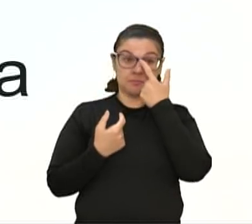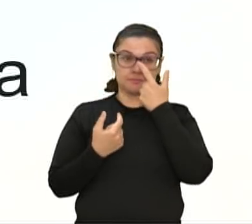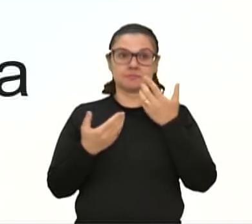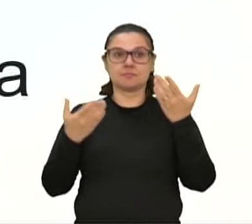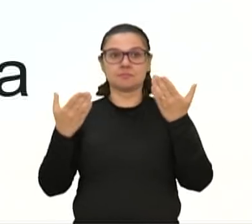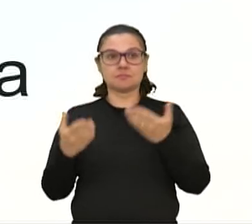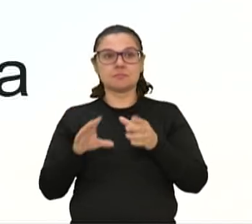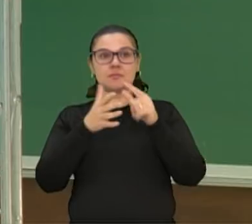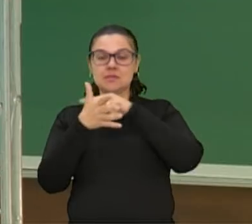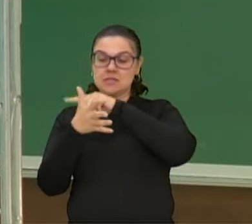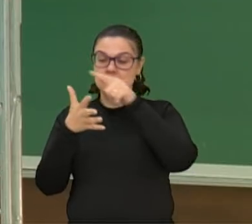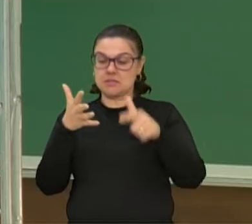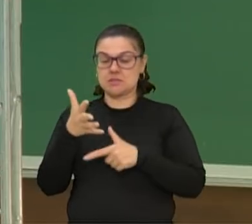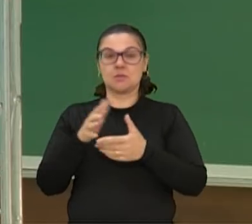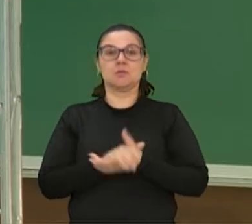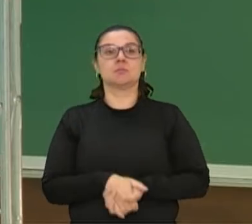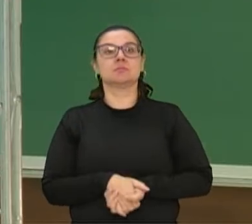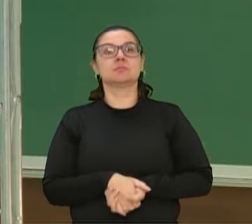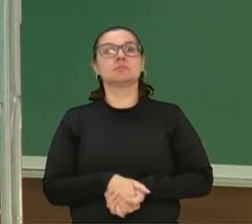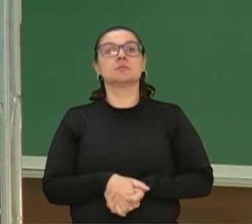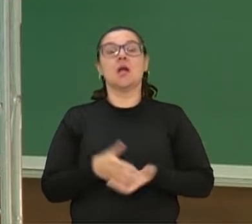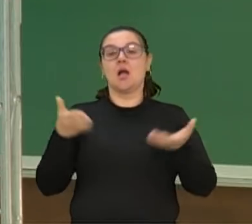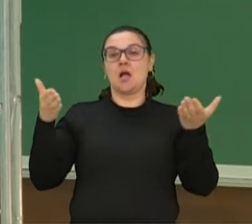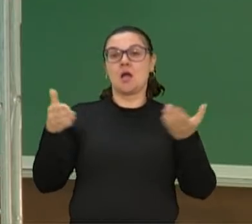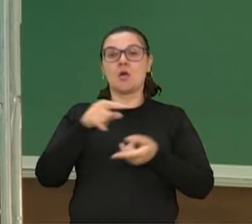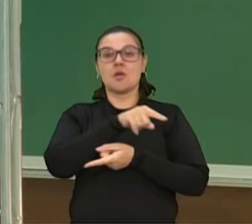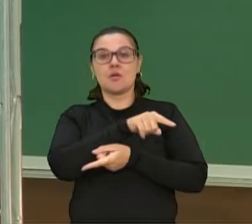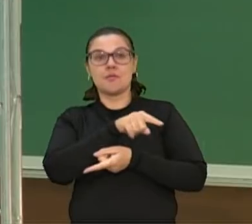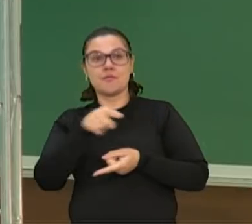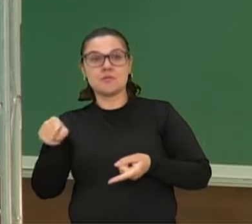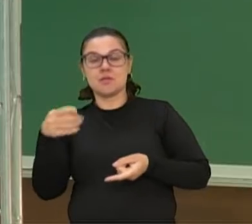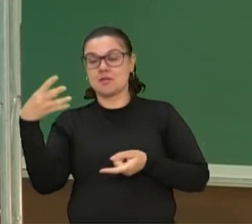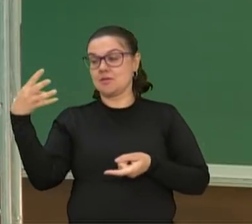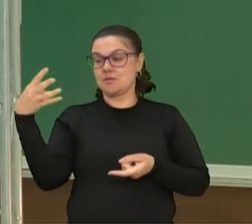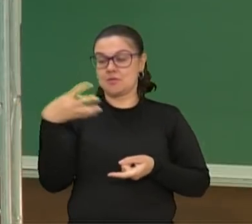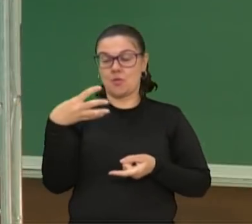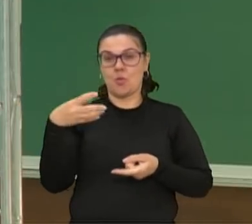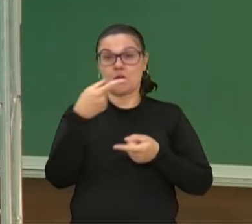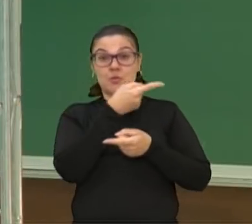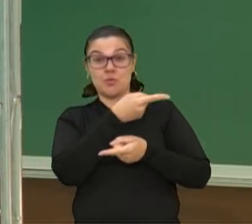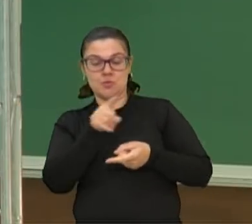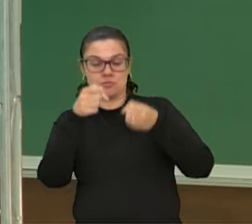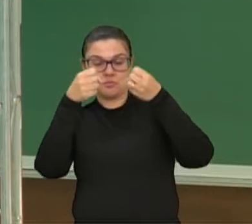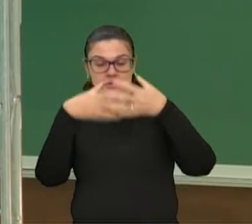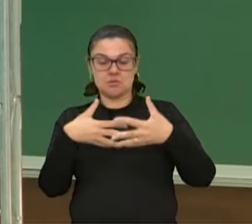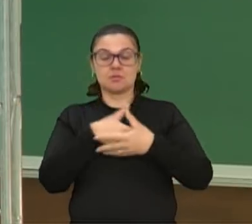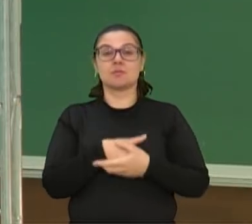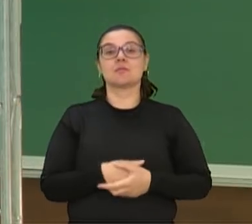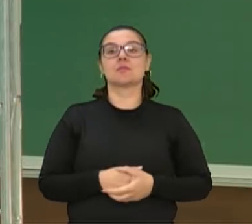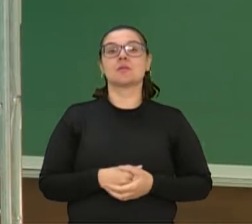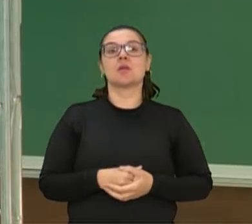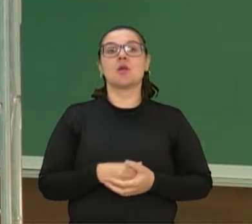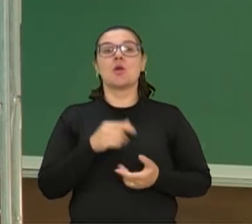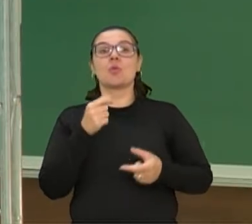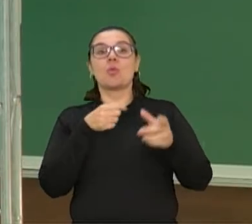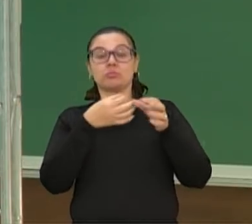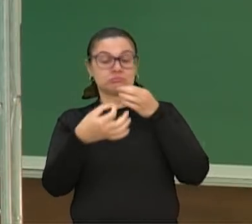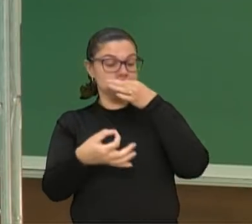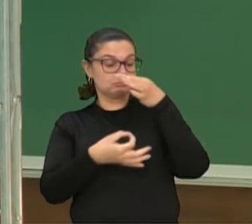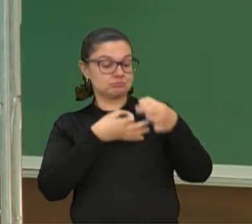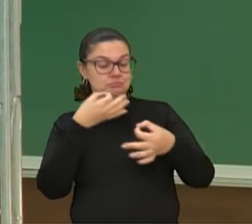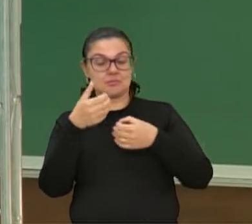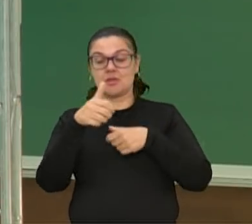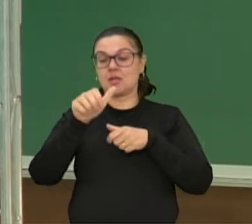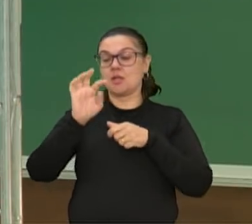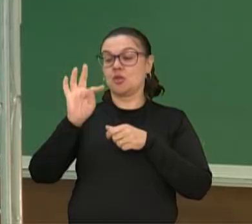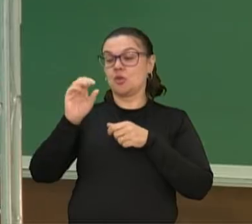então das 5 provas. Vamos ao 4 e último exercício. Explica um dos argumentos que Tomás